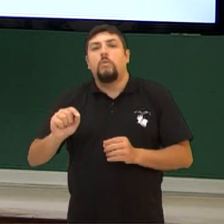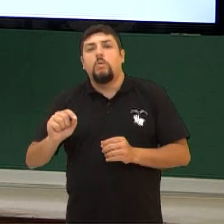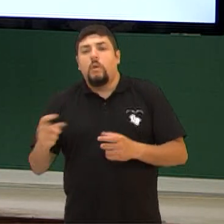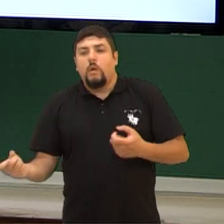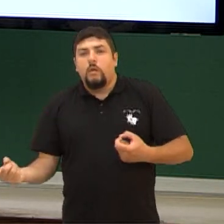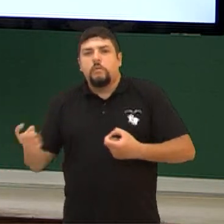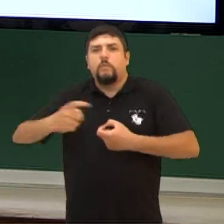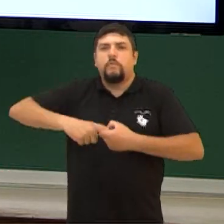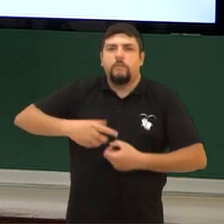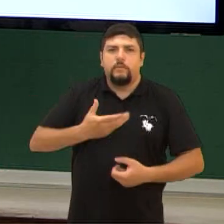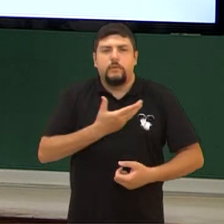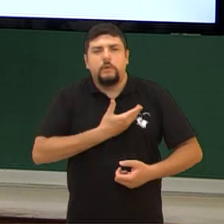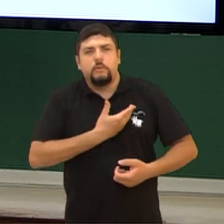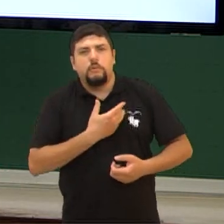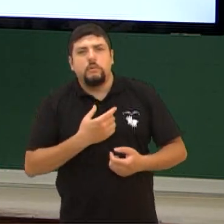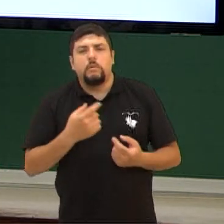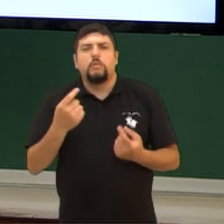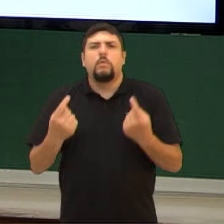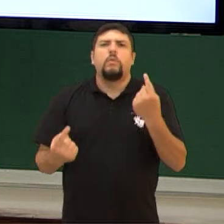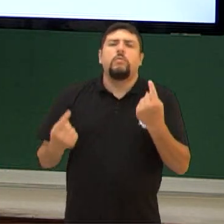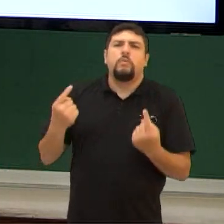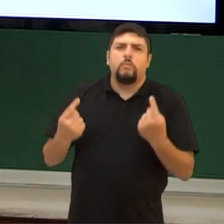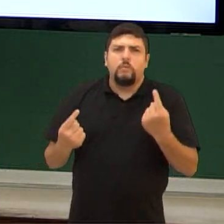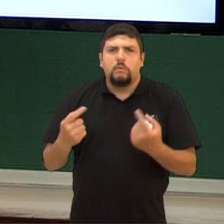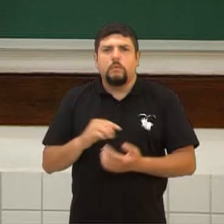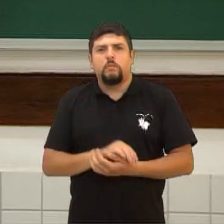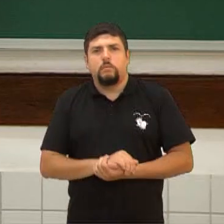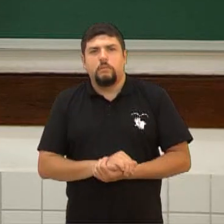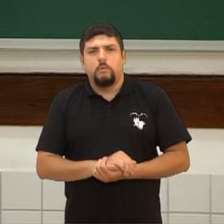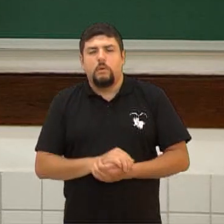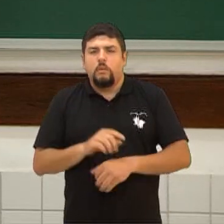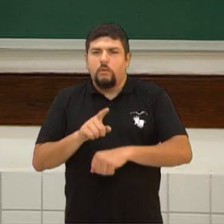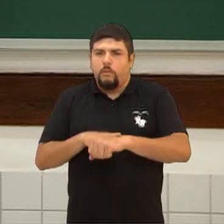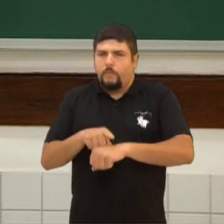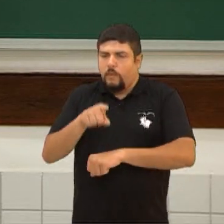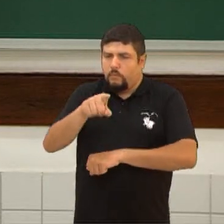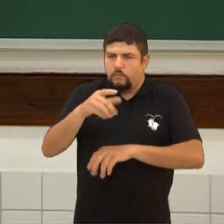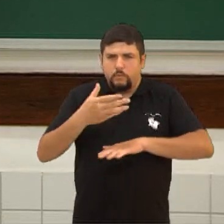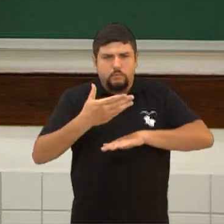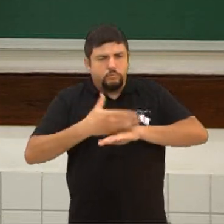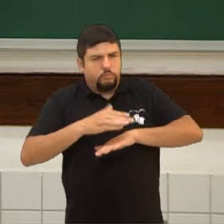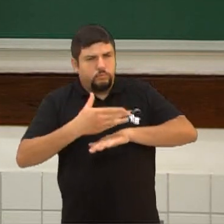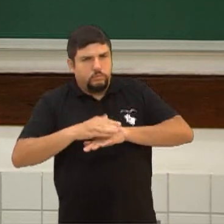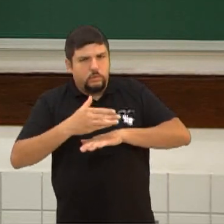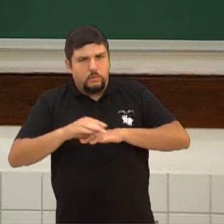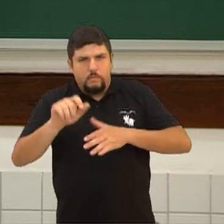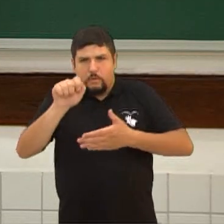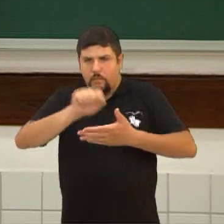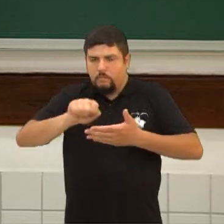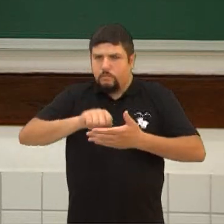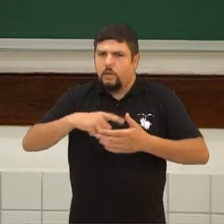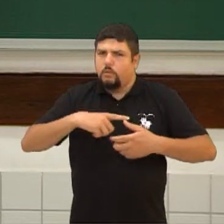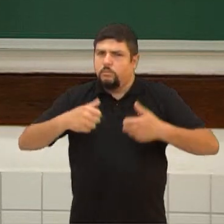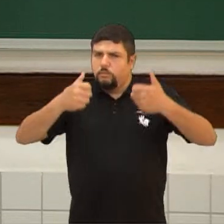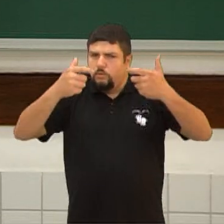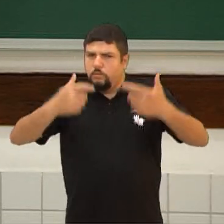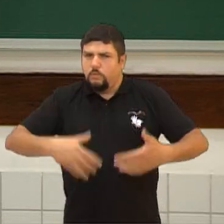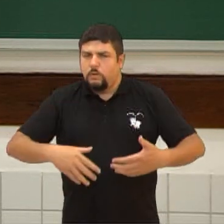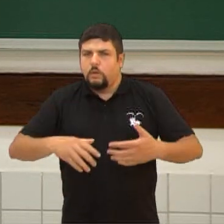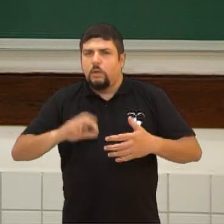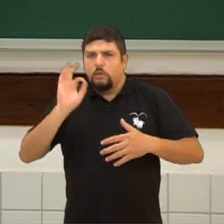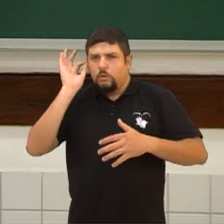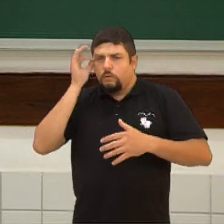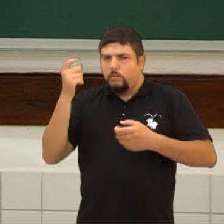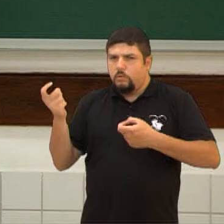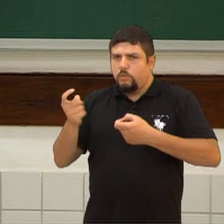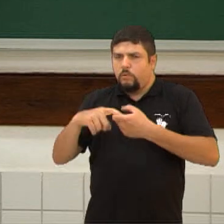novamente. Qual delas? Então, eu vou dar um tempinho para vocês poderem, com calma, agora eu dei uma explicação bem ampla, e fazerem